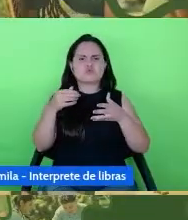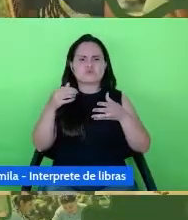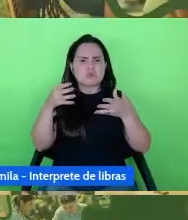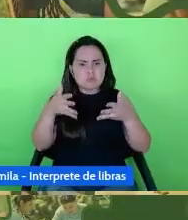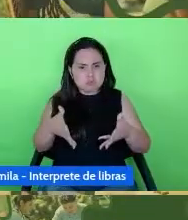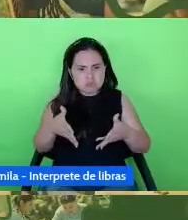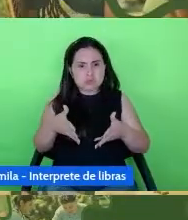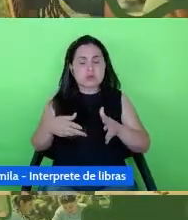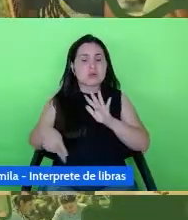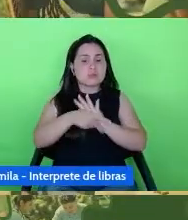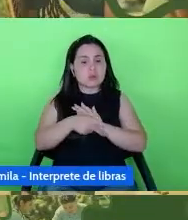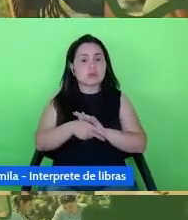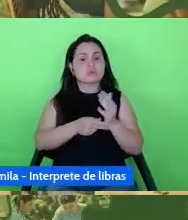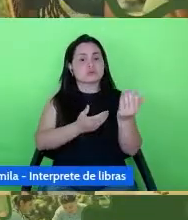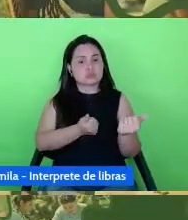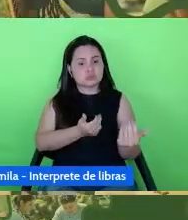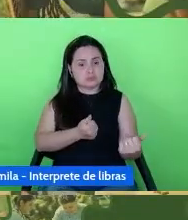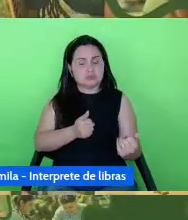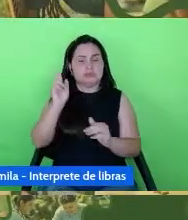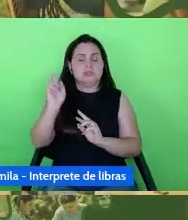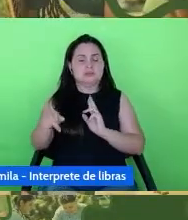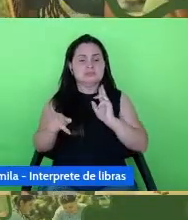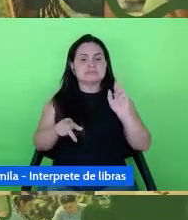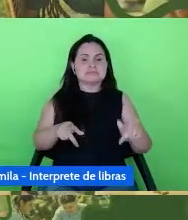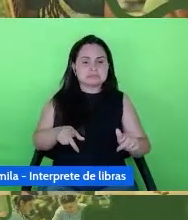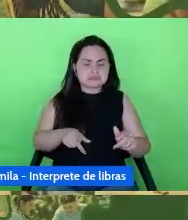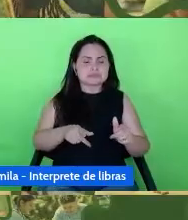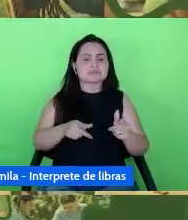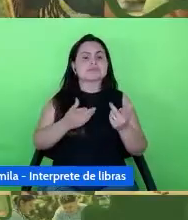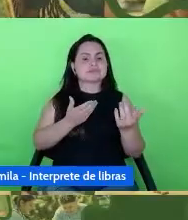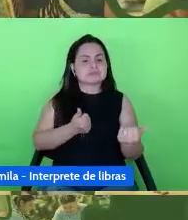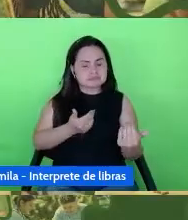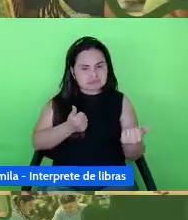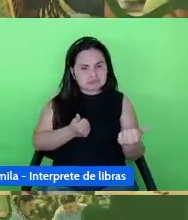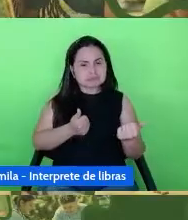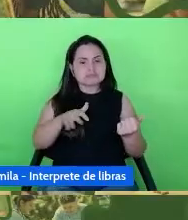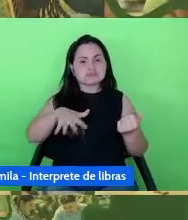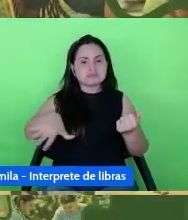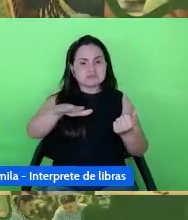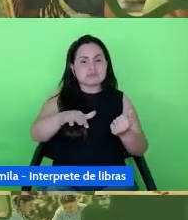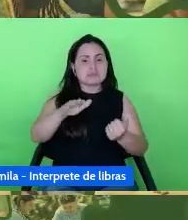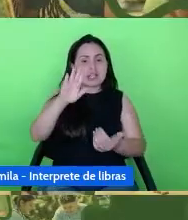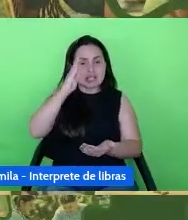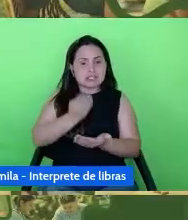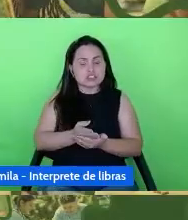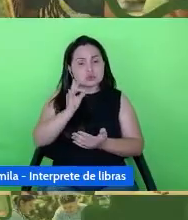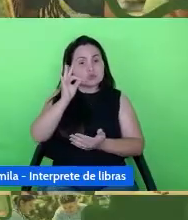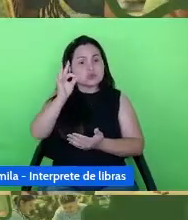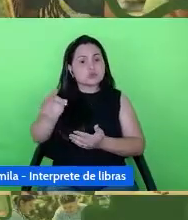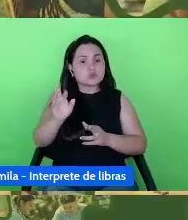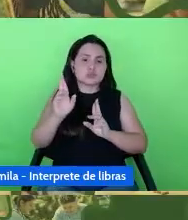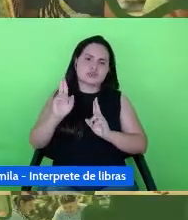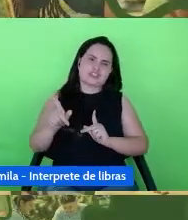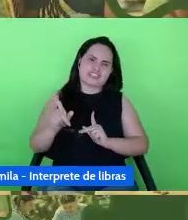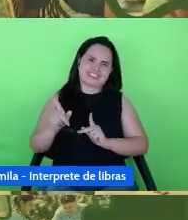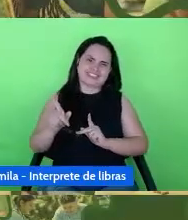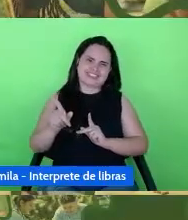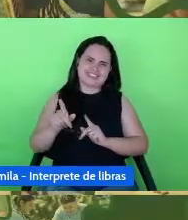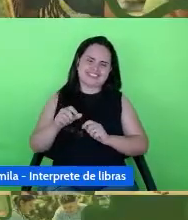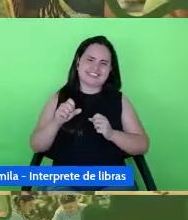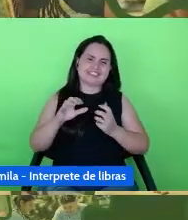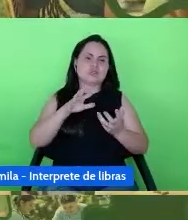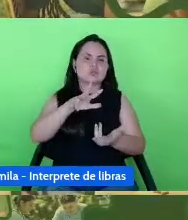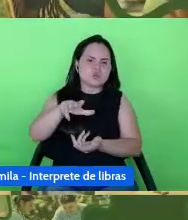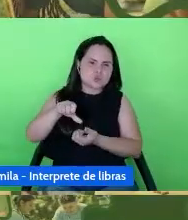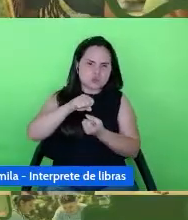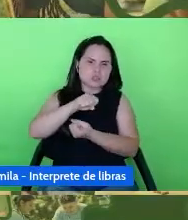de jovens diferentes, de juventudes por aí, acreditando num futuro diferente, né? Um futuro sustentável,